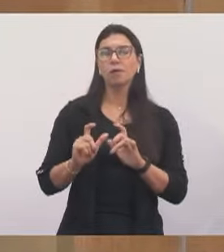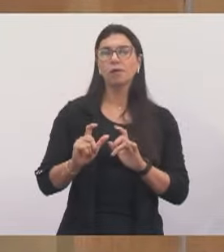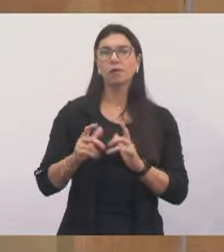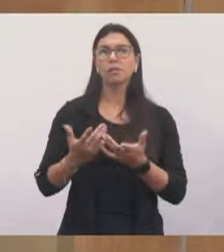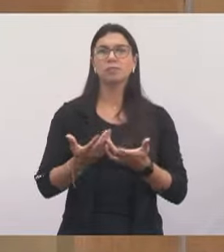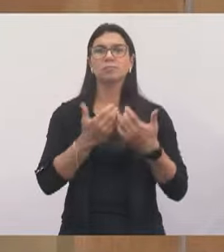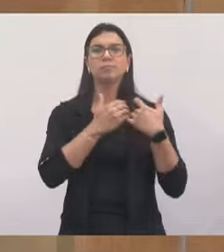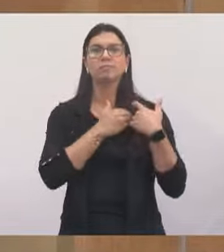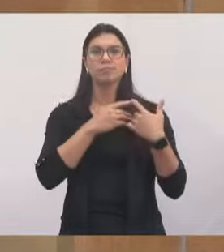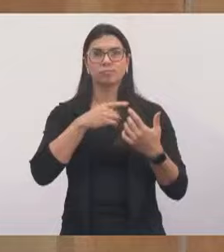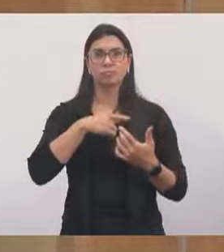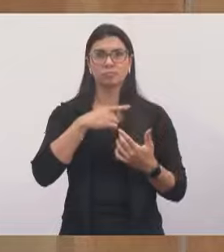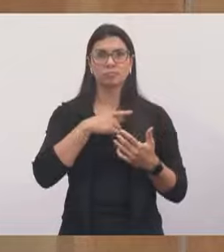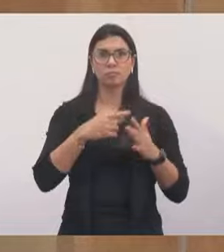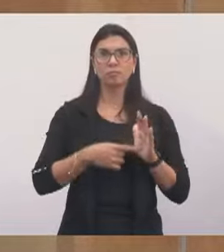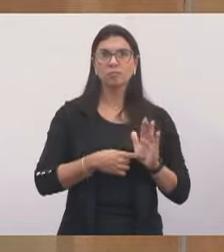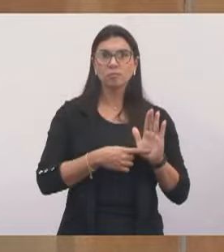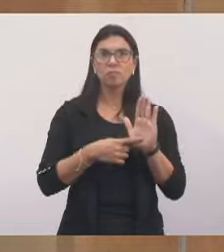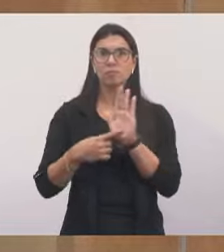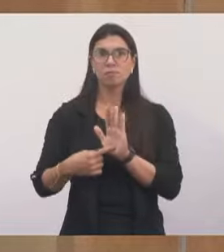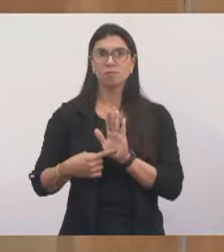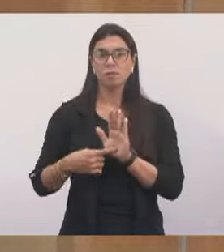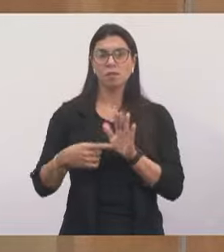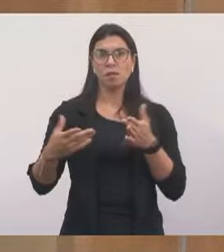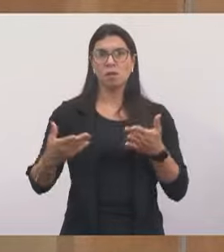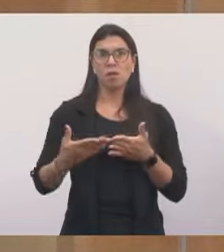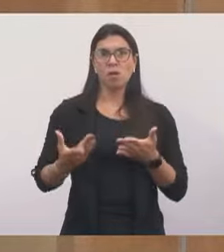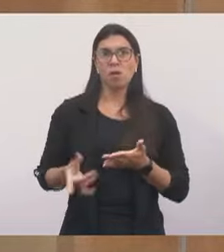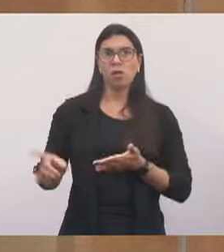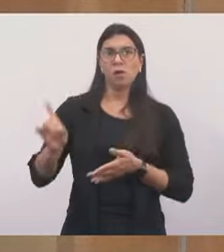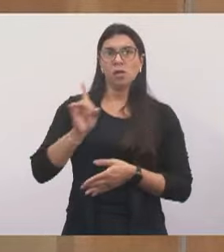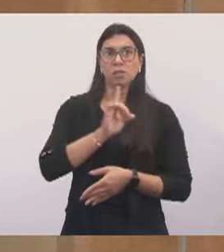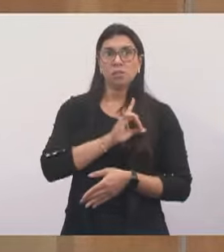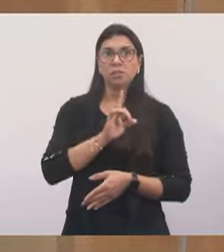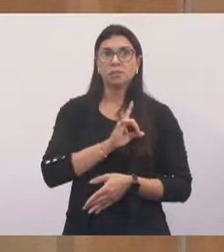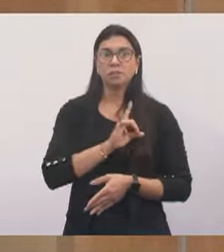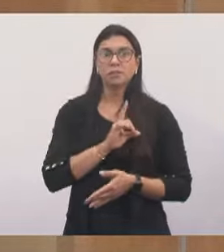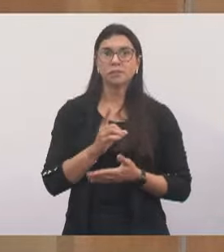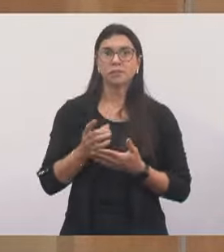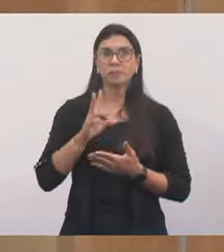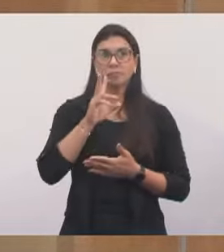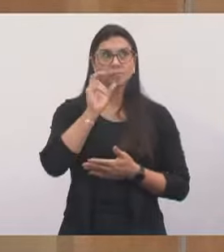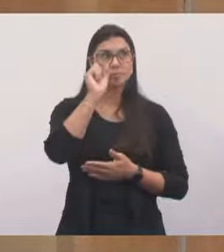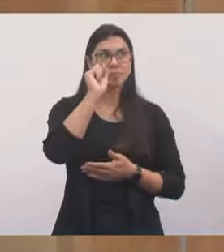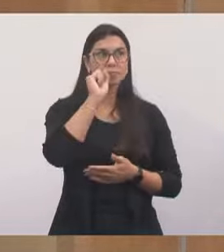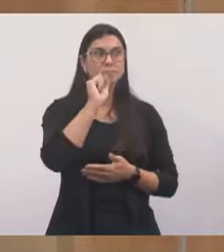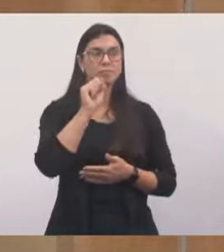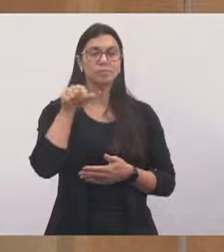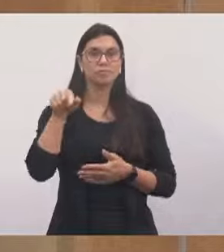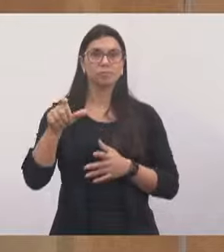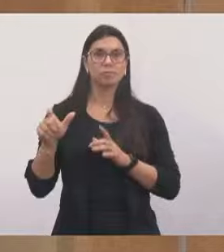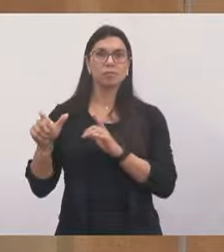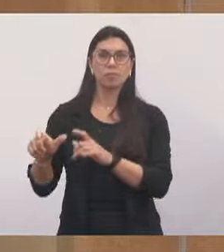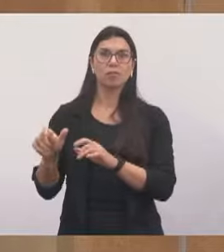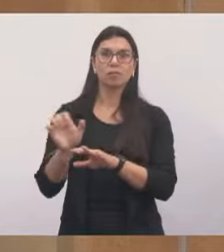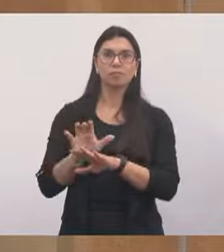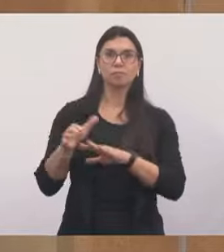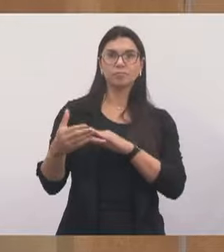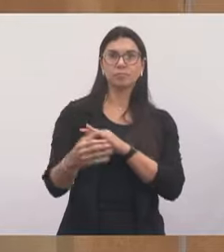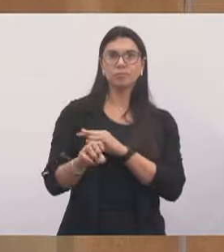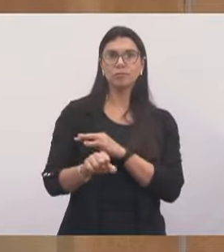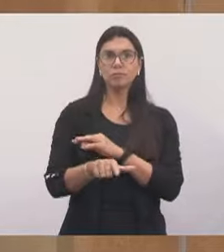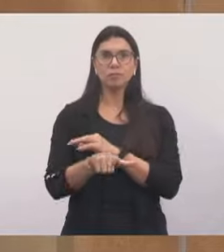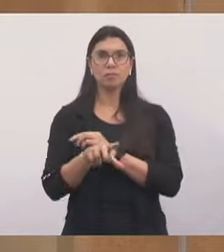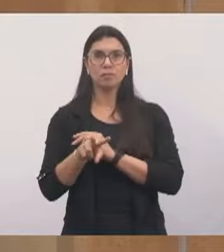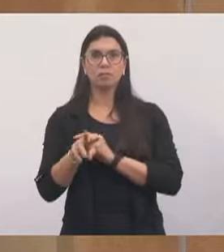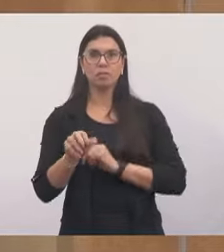tem. Hoje, com uma diretoria constituída, se localiza lá no Cidade de Salvador,